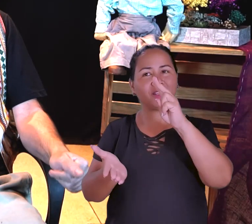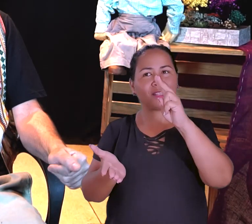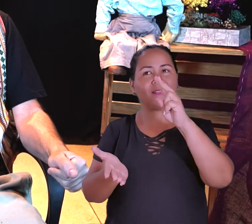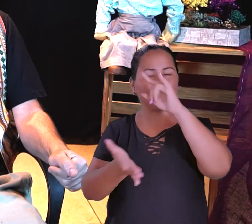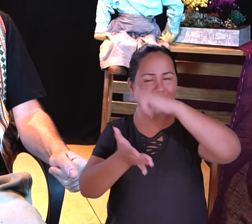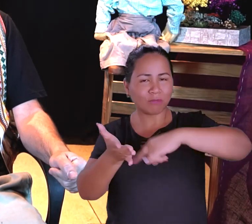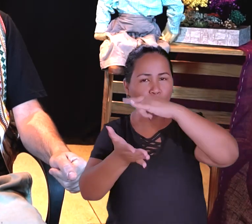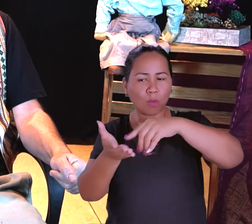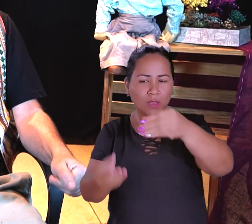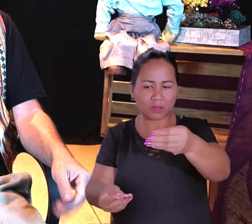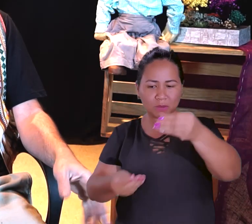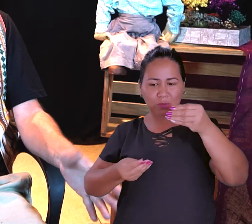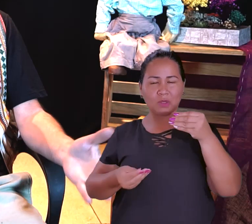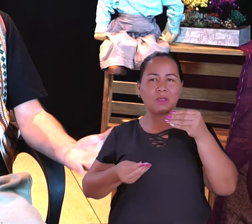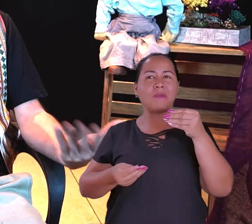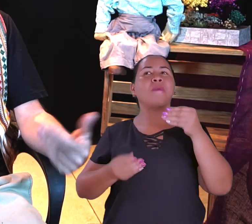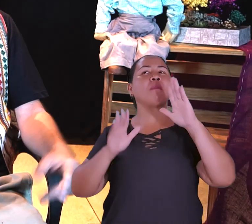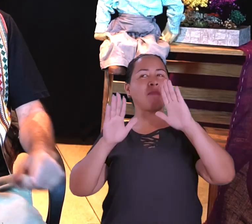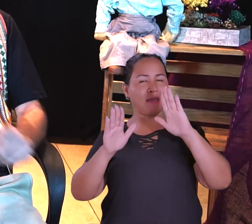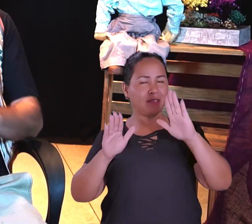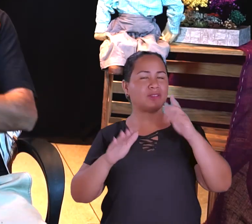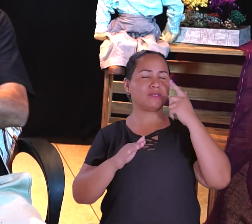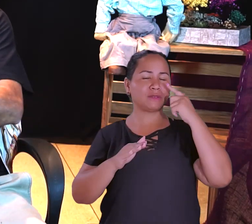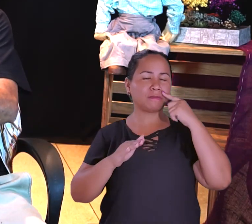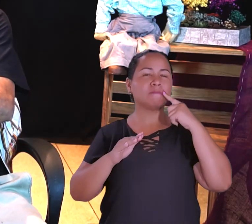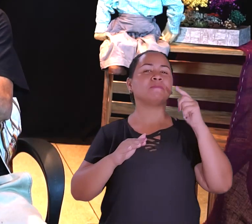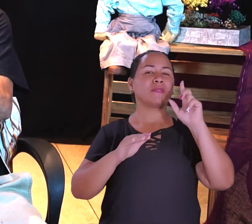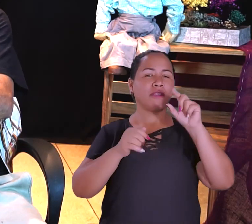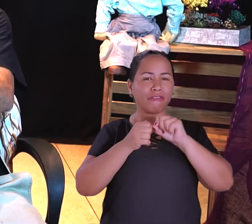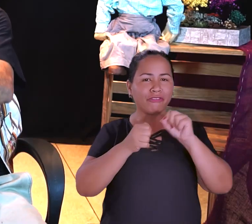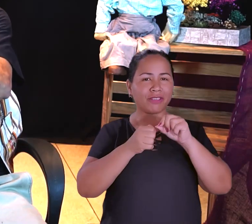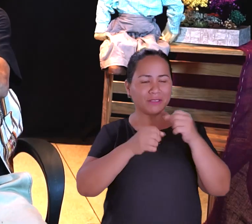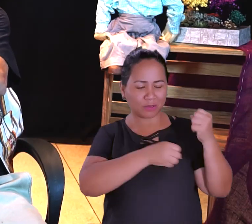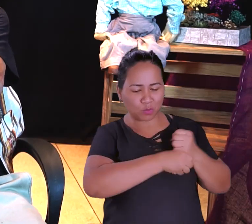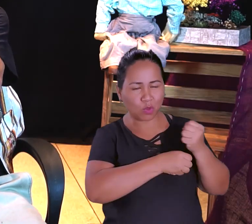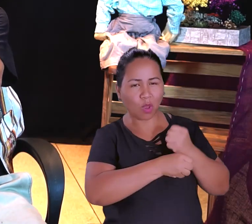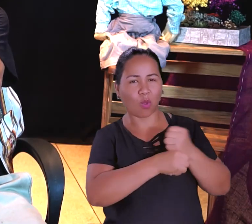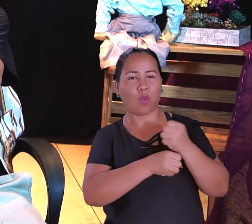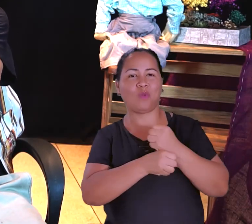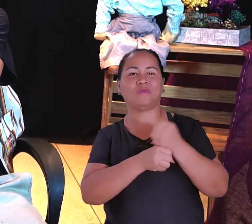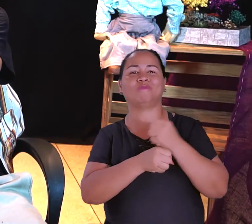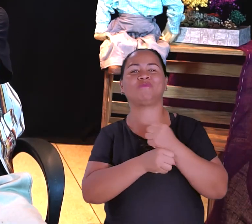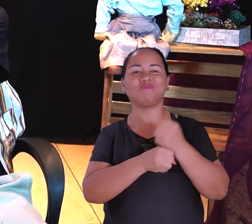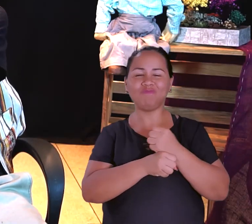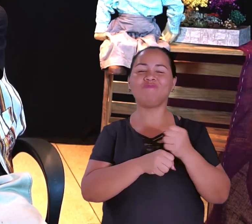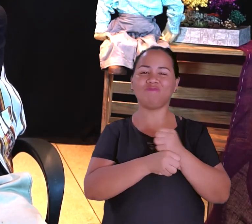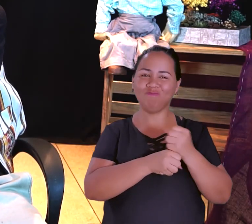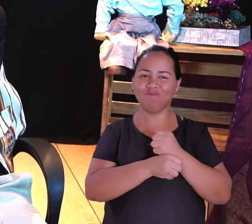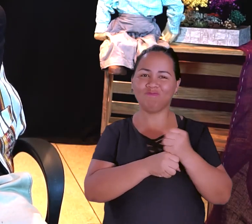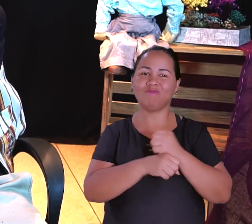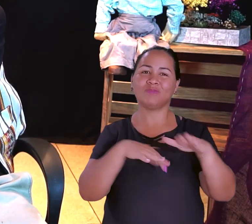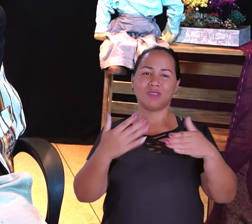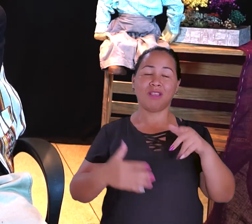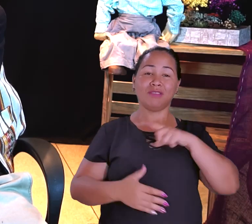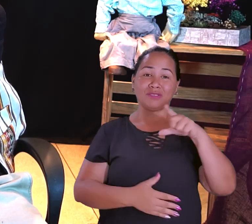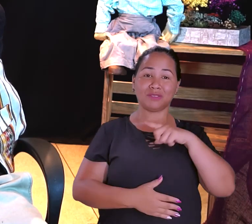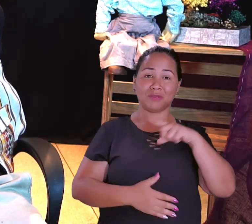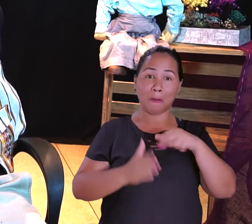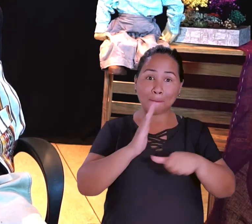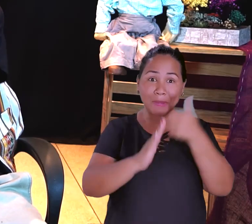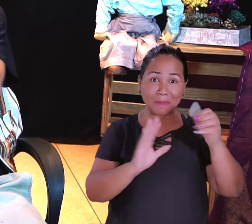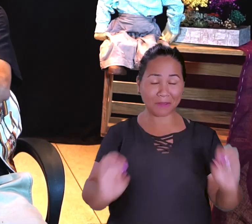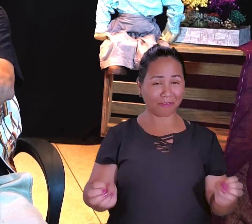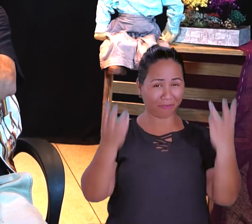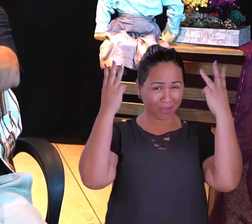gente construiu na época, e a partir daí a gente trouxe os nossos festivais, já veio mostras Zezito de circo